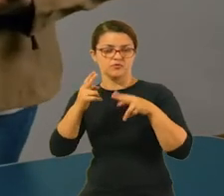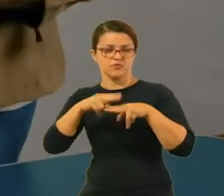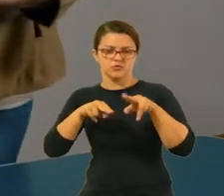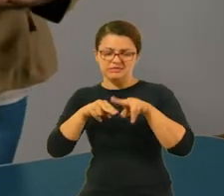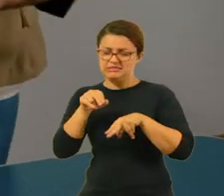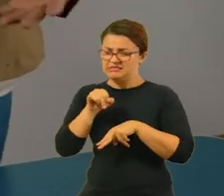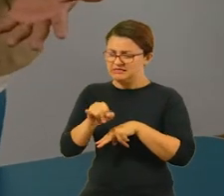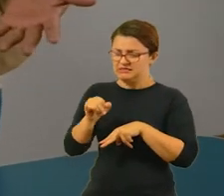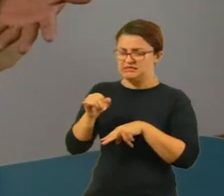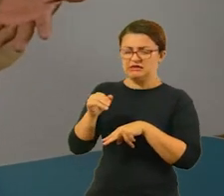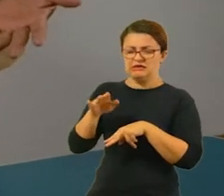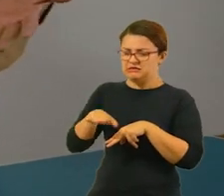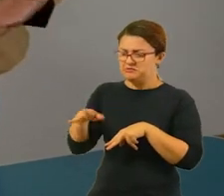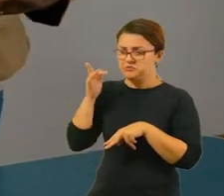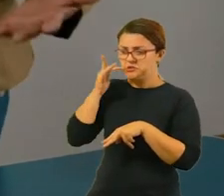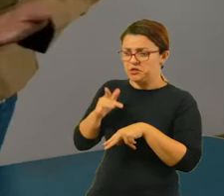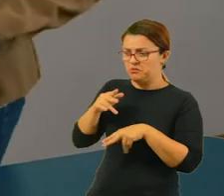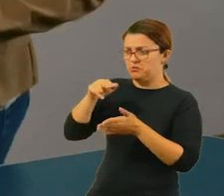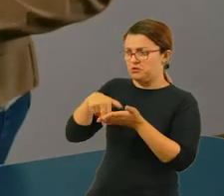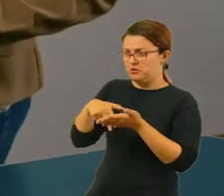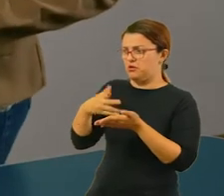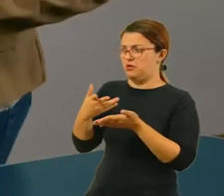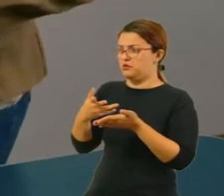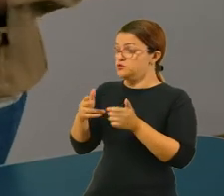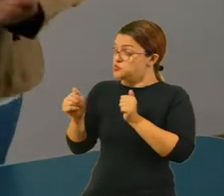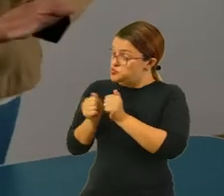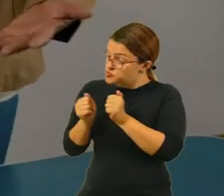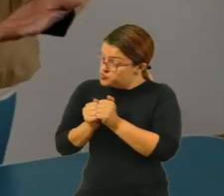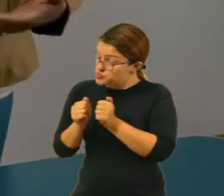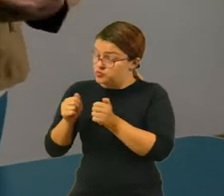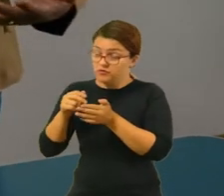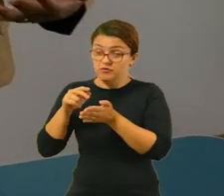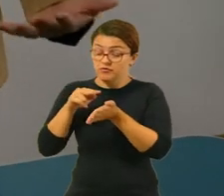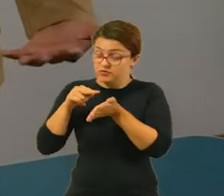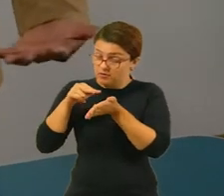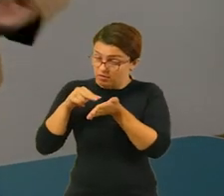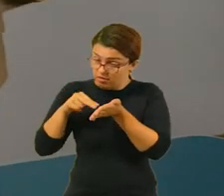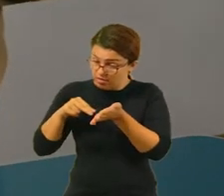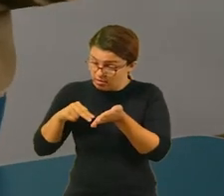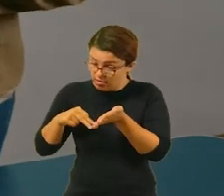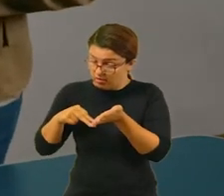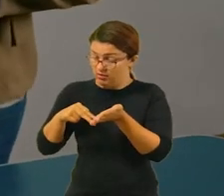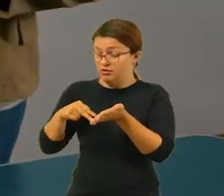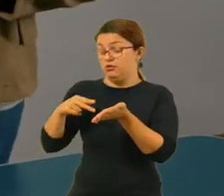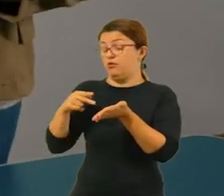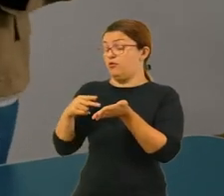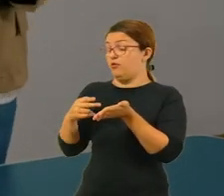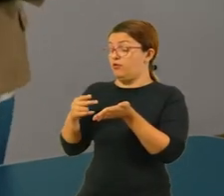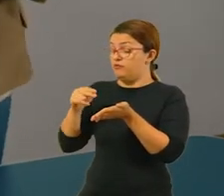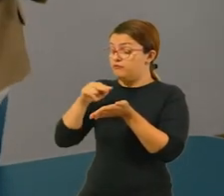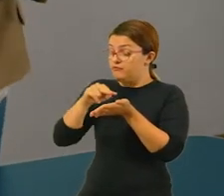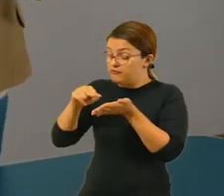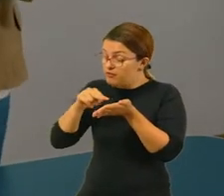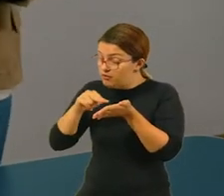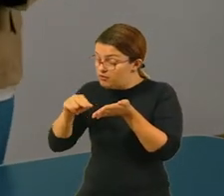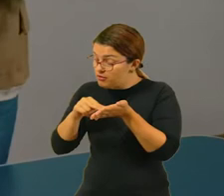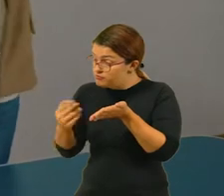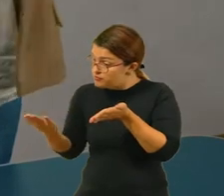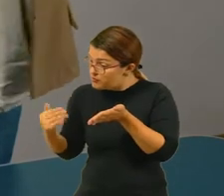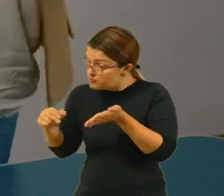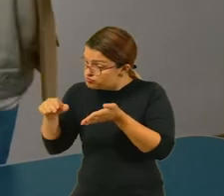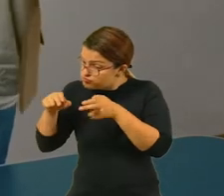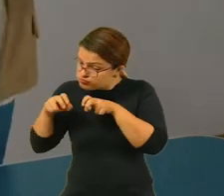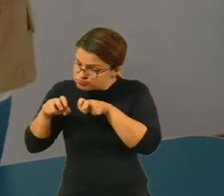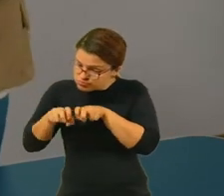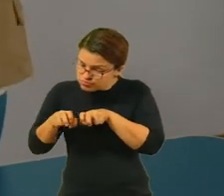nossa criança não sabe ler, a gente vai fazer a função de ledor, que é aquele que lê. Então a gente vai ler para ela, a gente